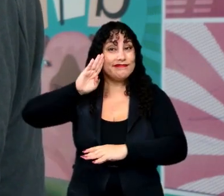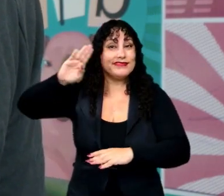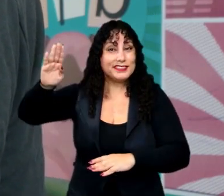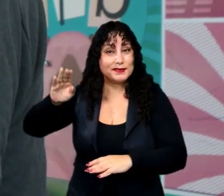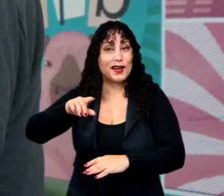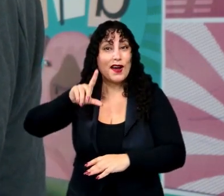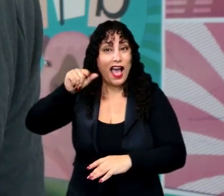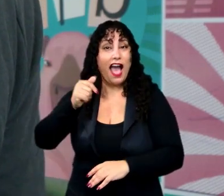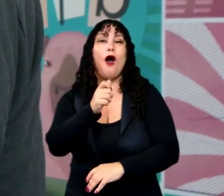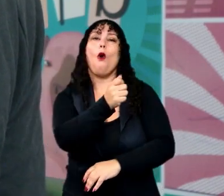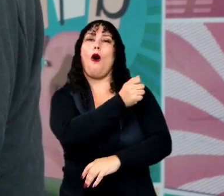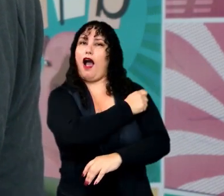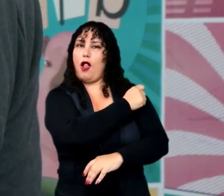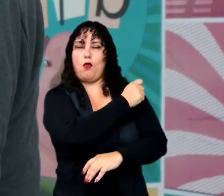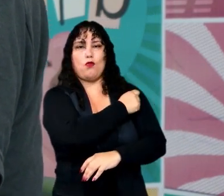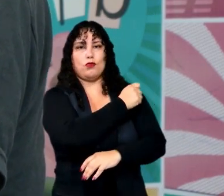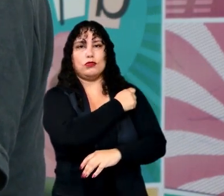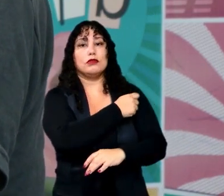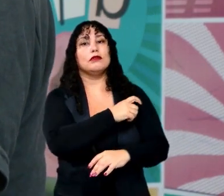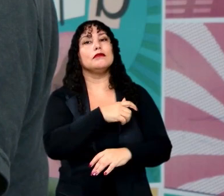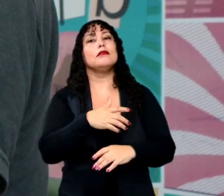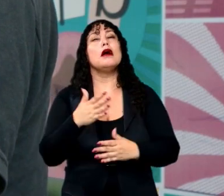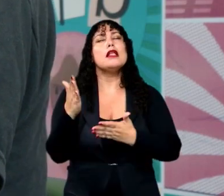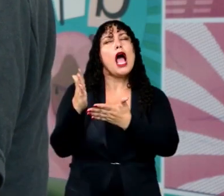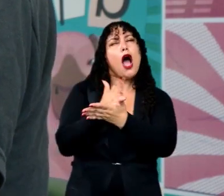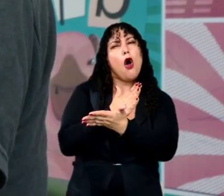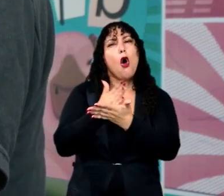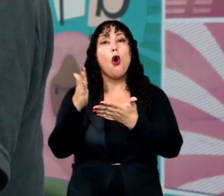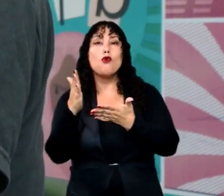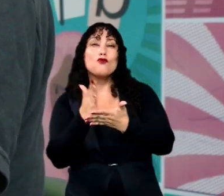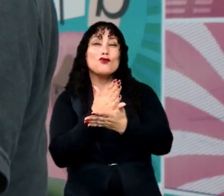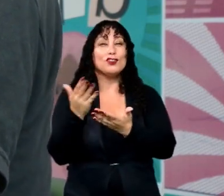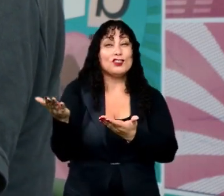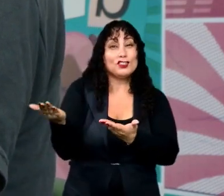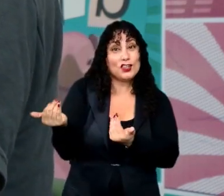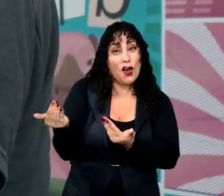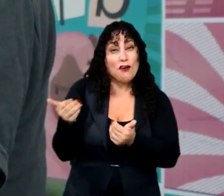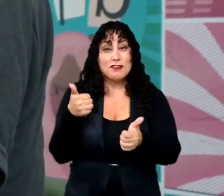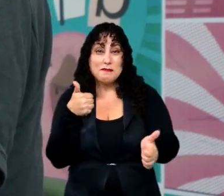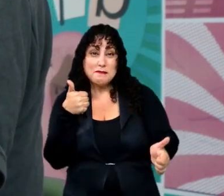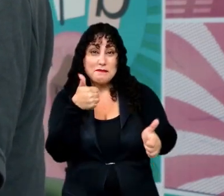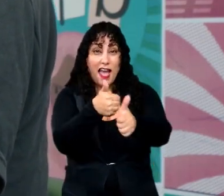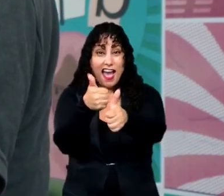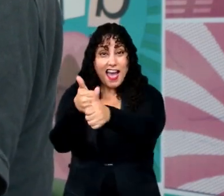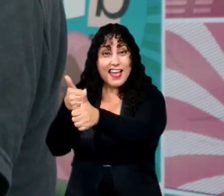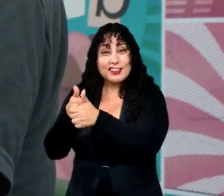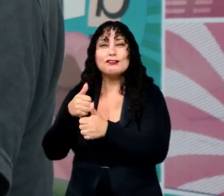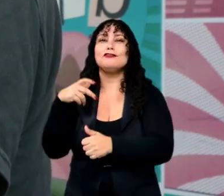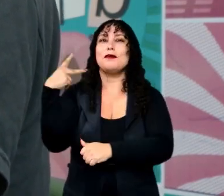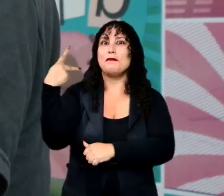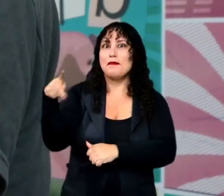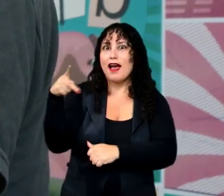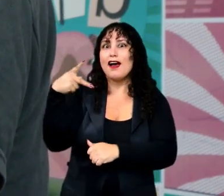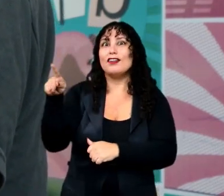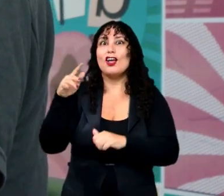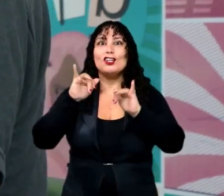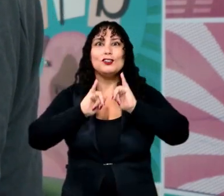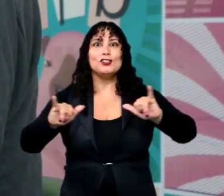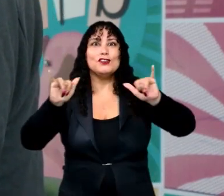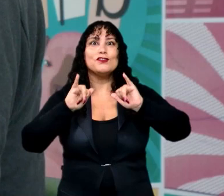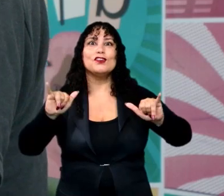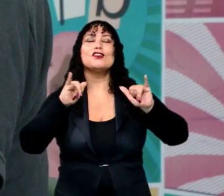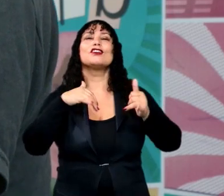são os alunos mas alguns jovens ali próximo de PL Altina eles abrem eles divulgam nos